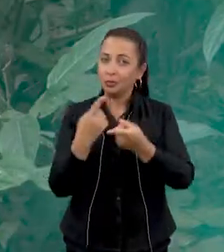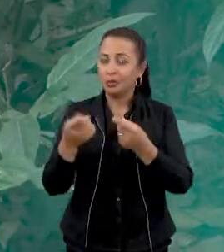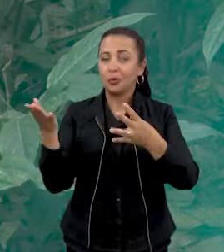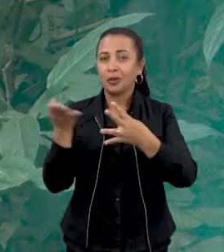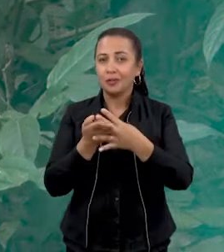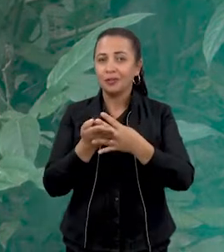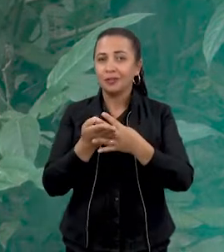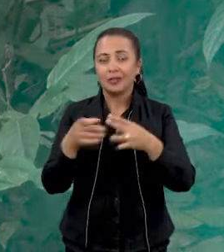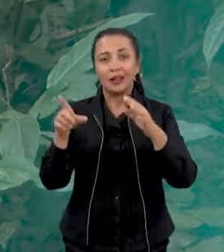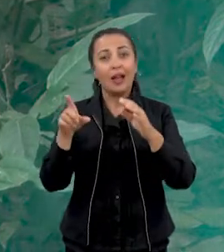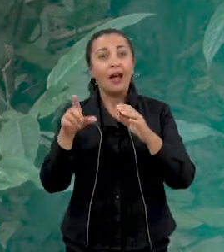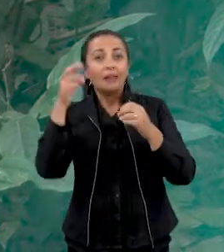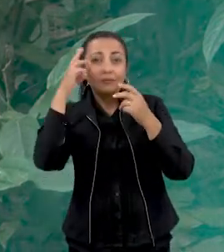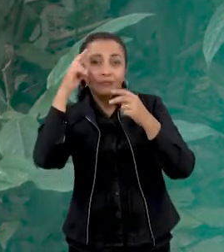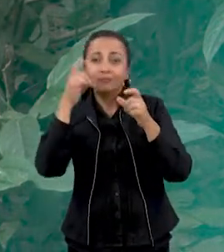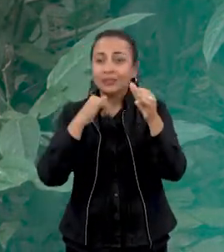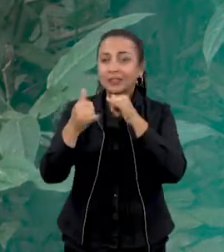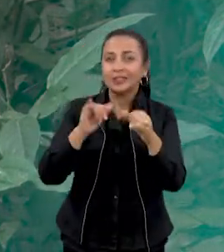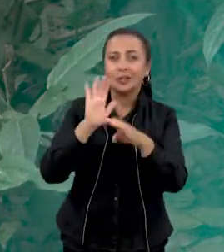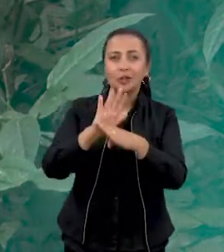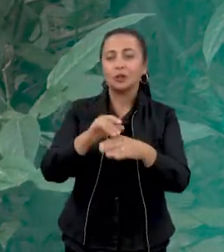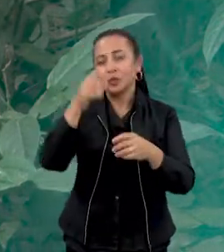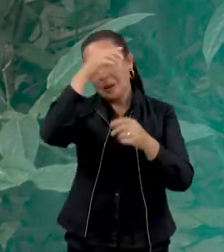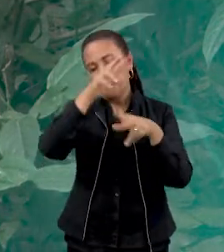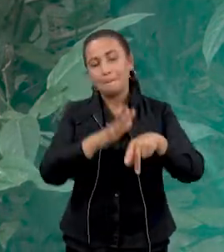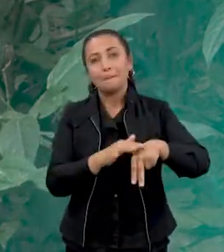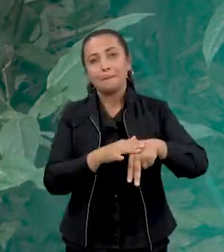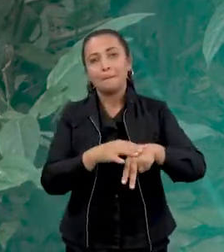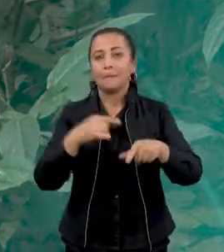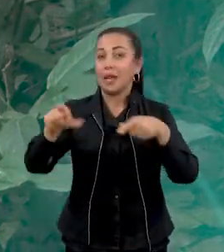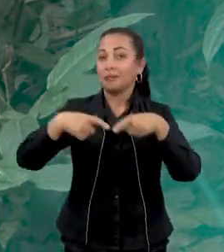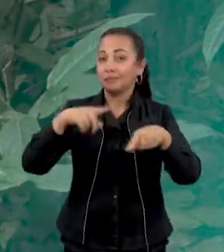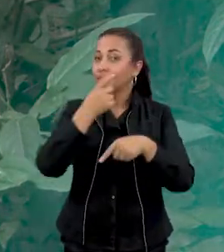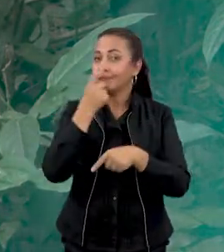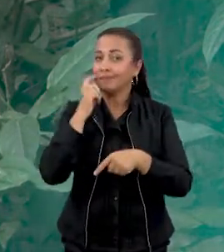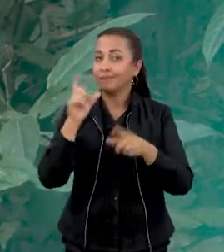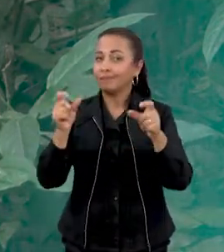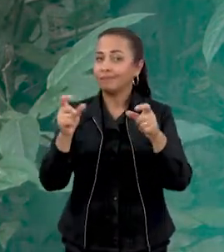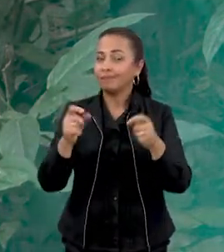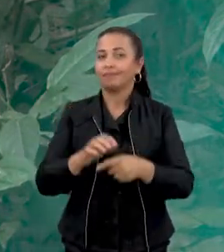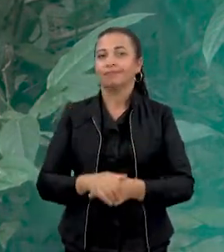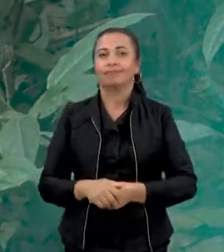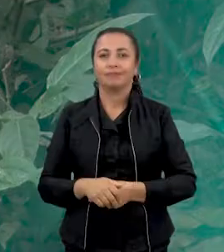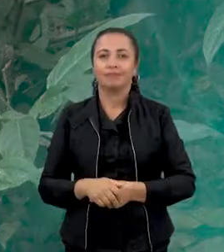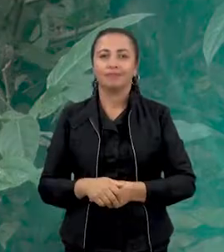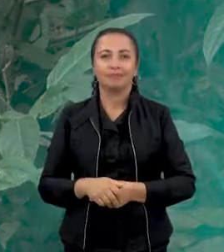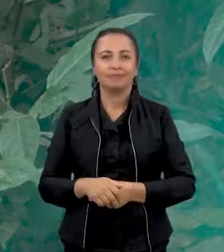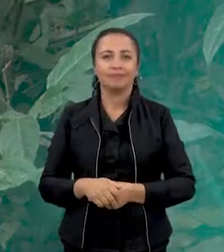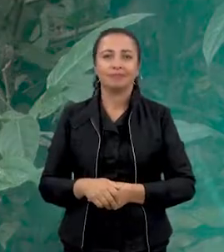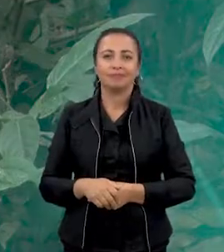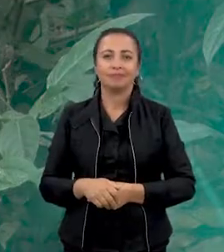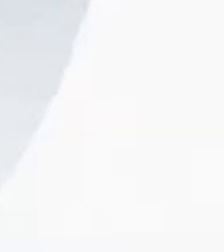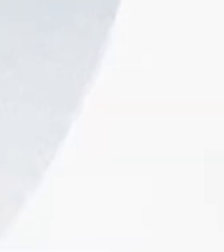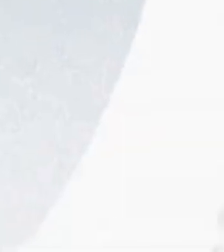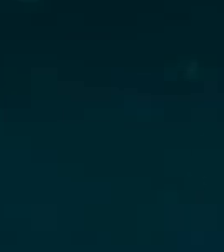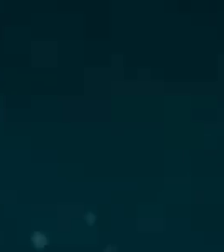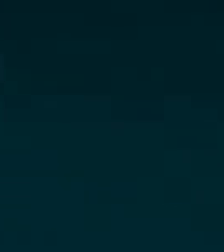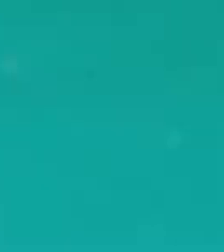daqui a pouco, o laser ajuda pacientes com câncer de boca que passam por quimioterapia. É depois do intervalo.